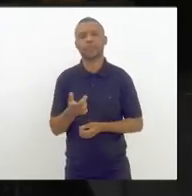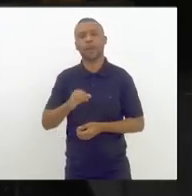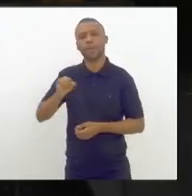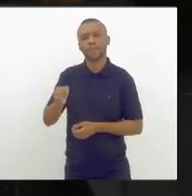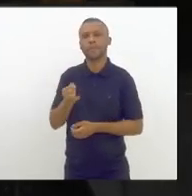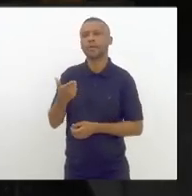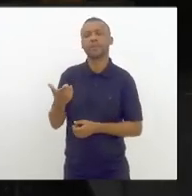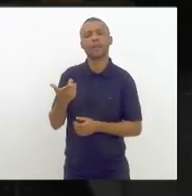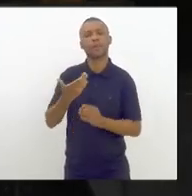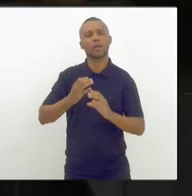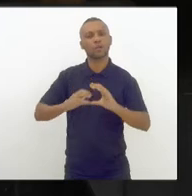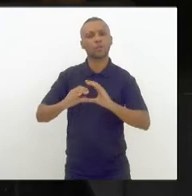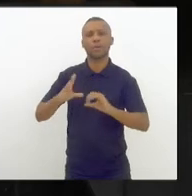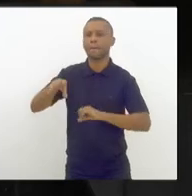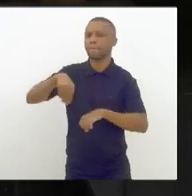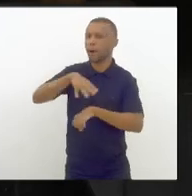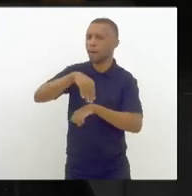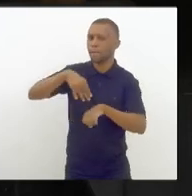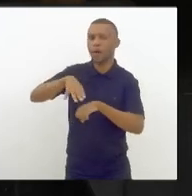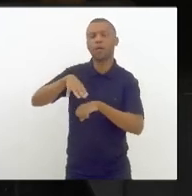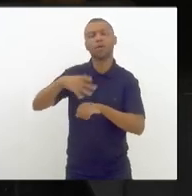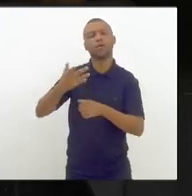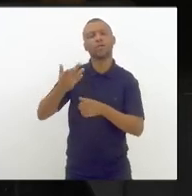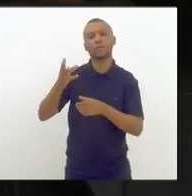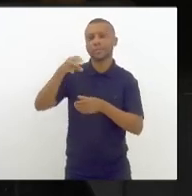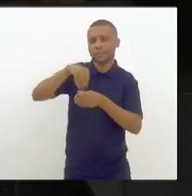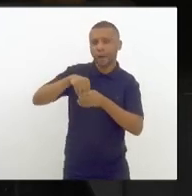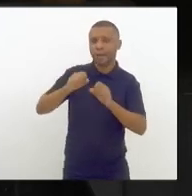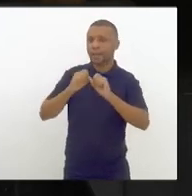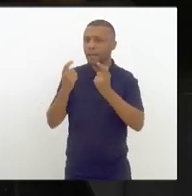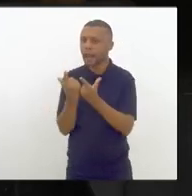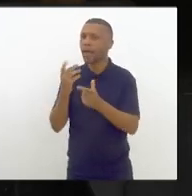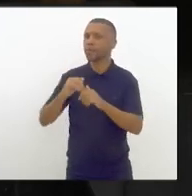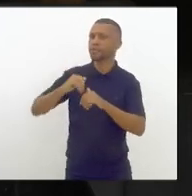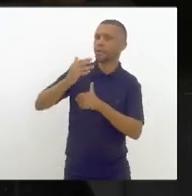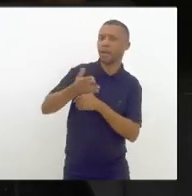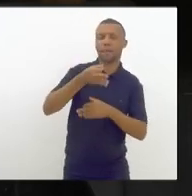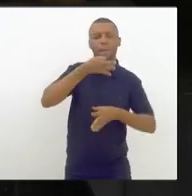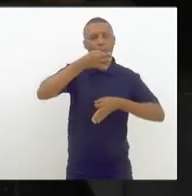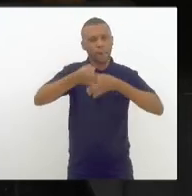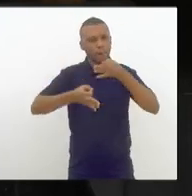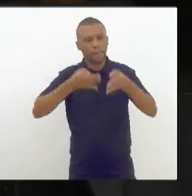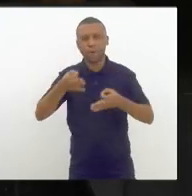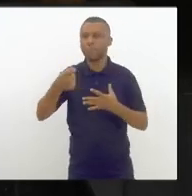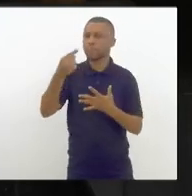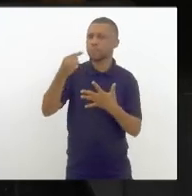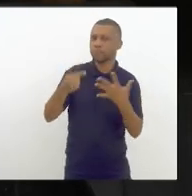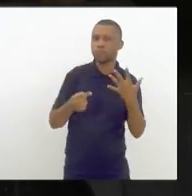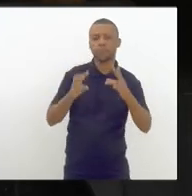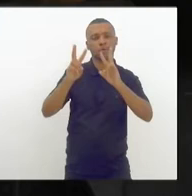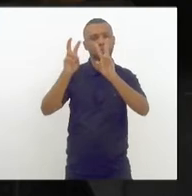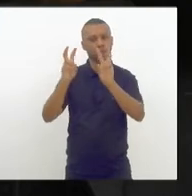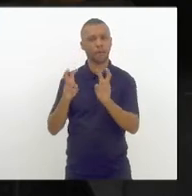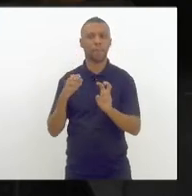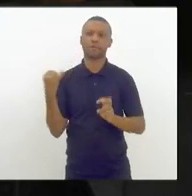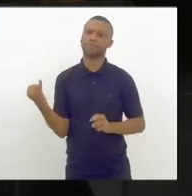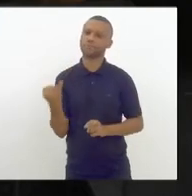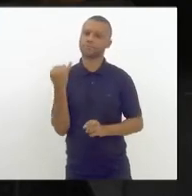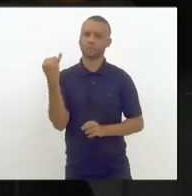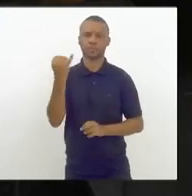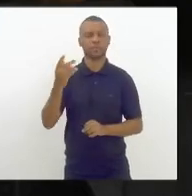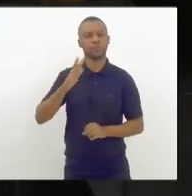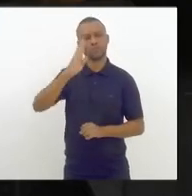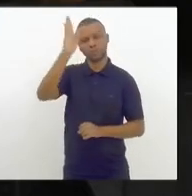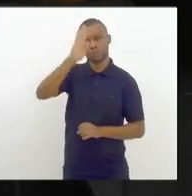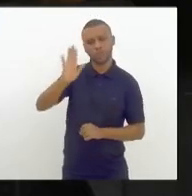de comunicação internos e externos para expressar opinião sobre as questões essenciais ao nosso país